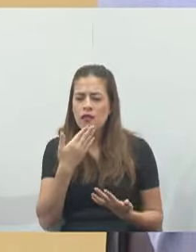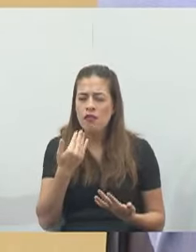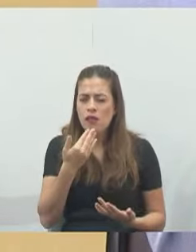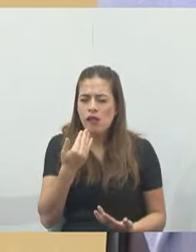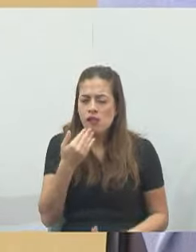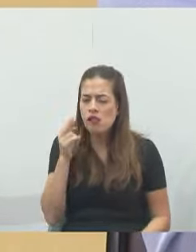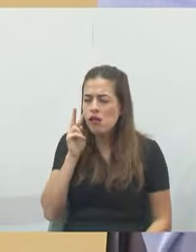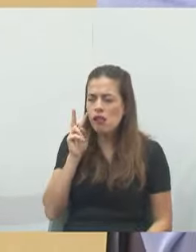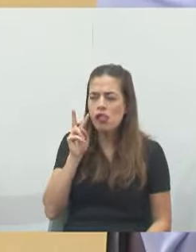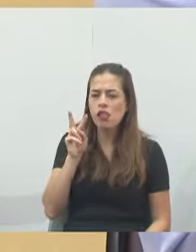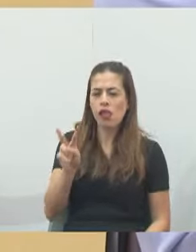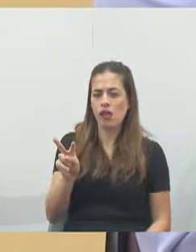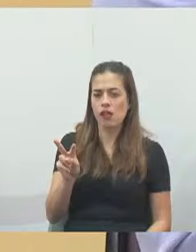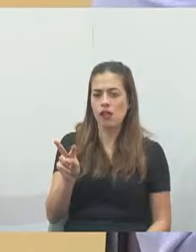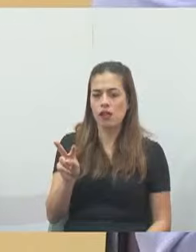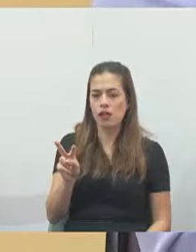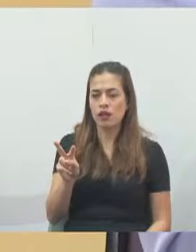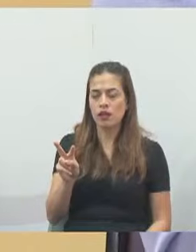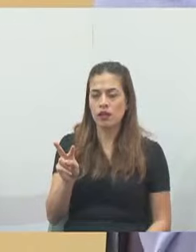para o Fabrício